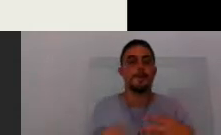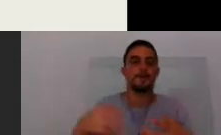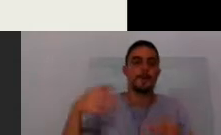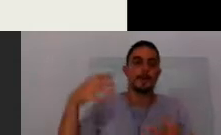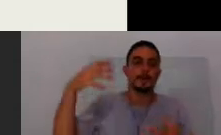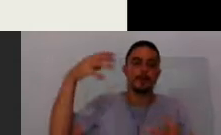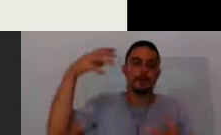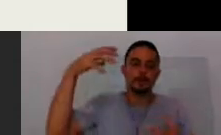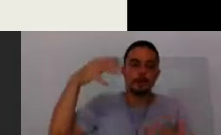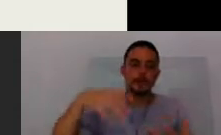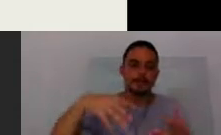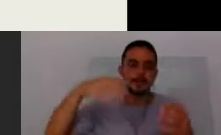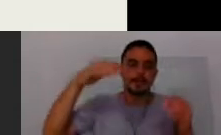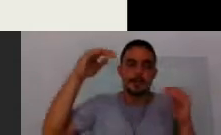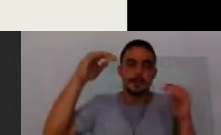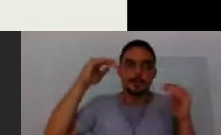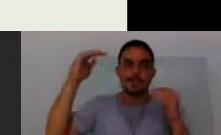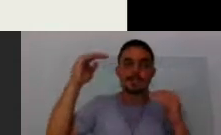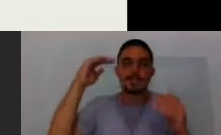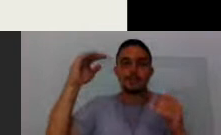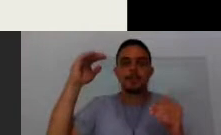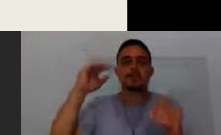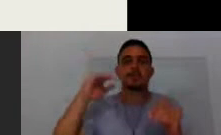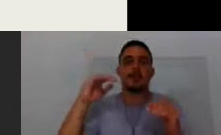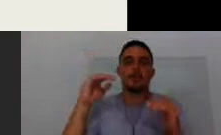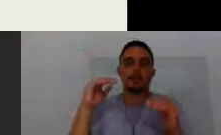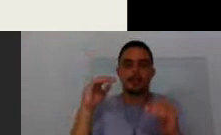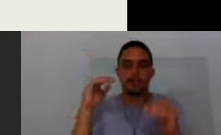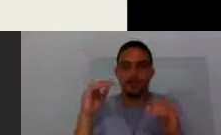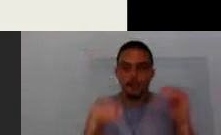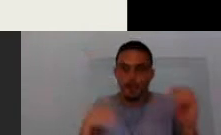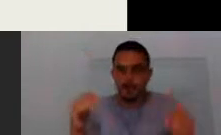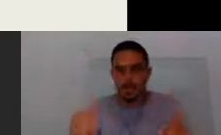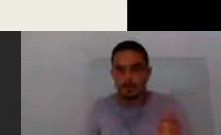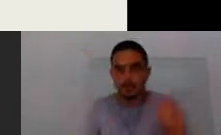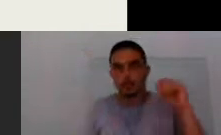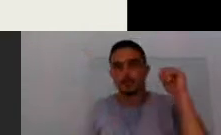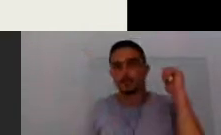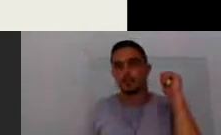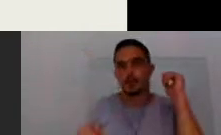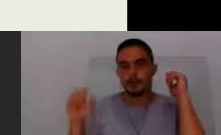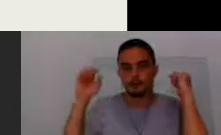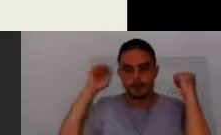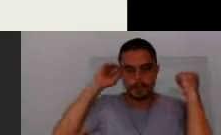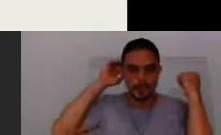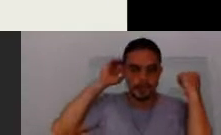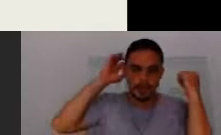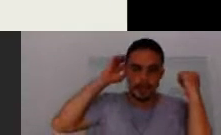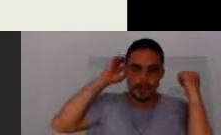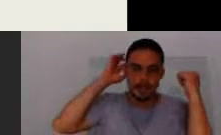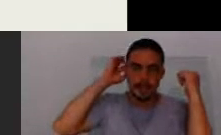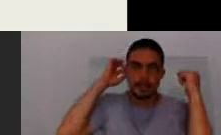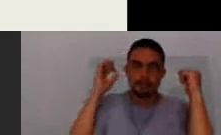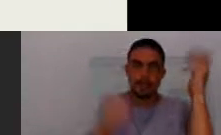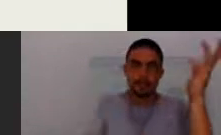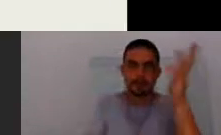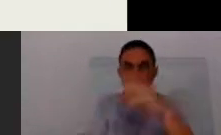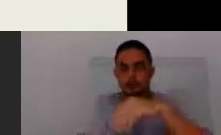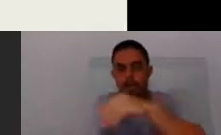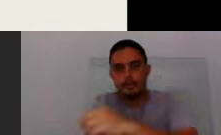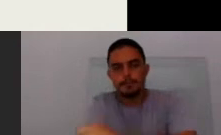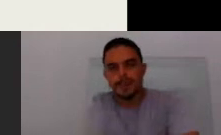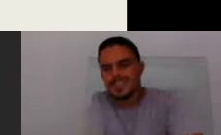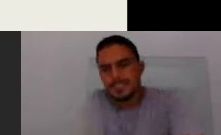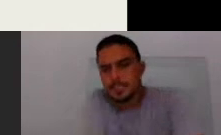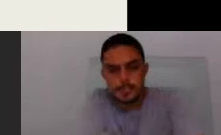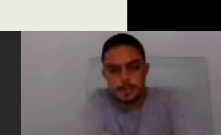de transição, que são zonas específicas para determinar como é que essa água infiltra no solo, tá?